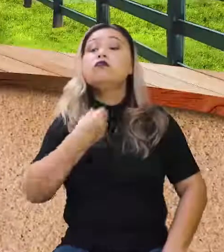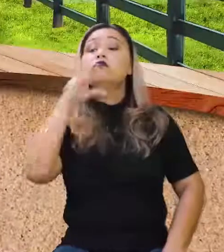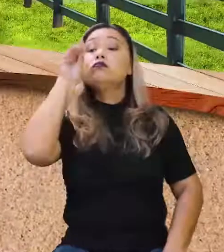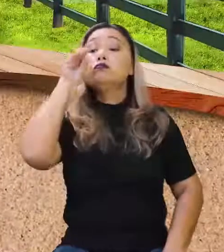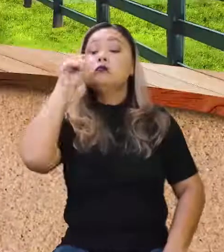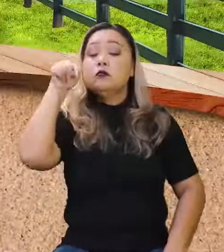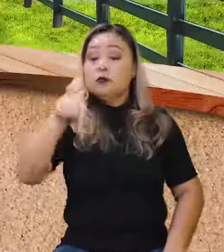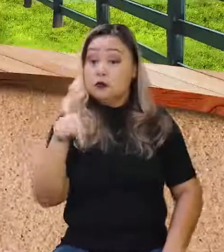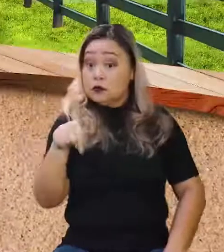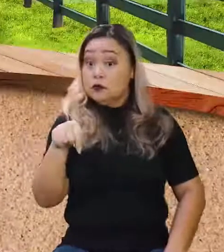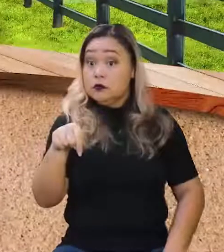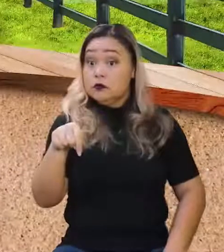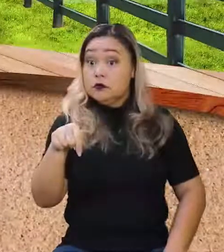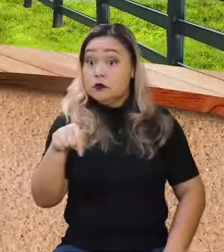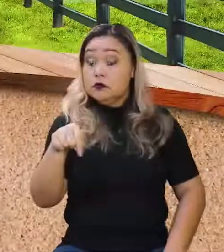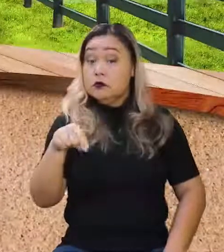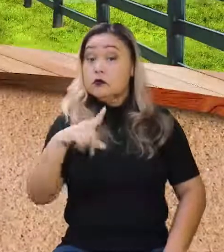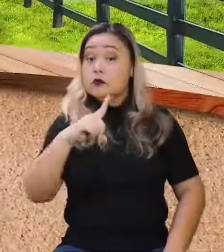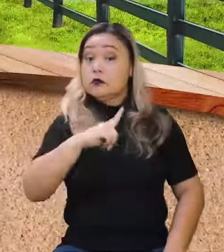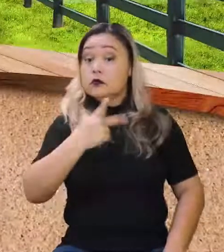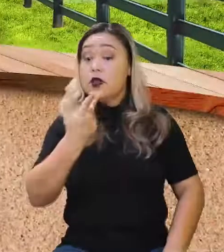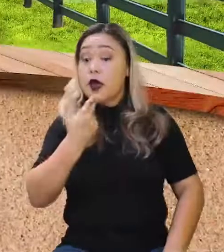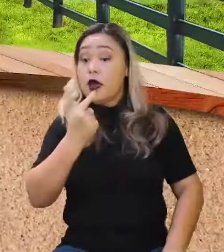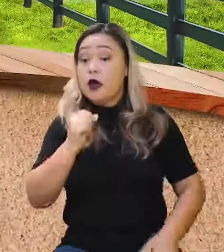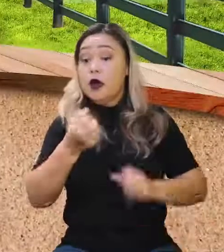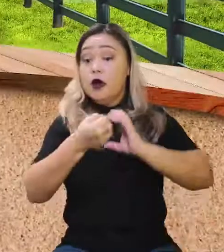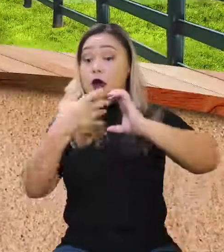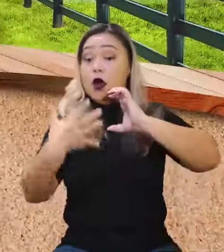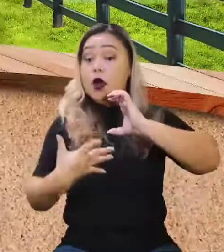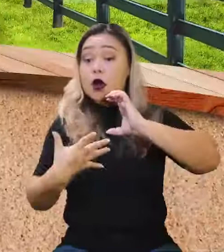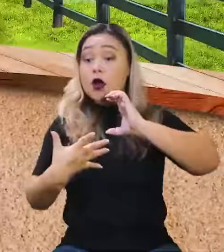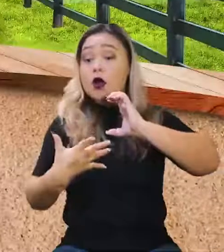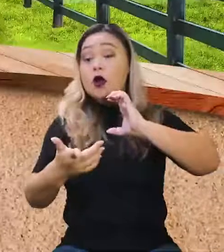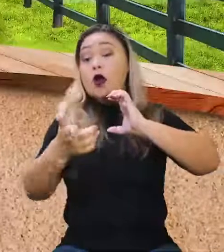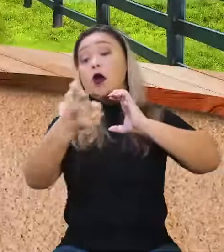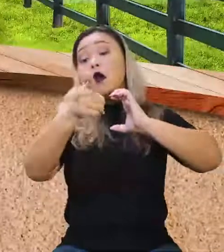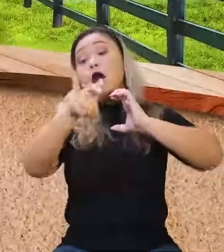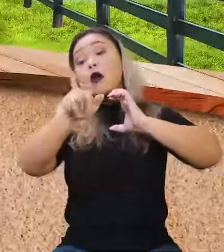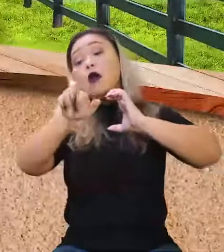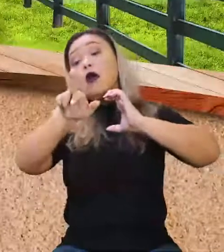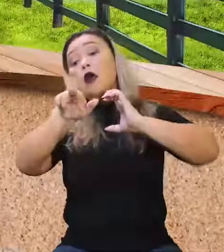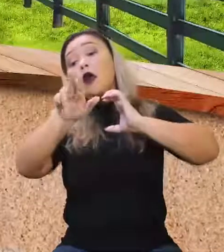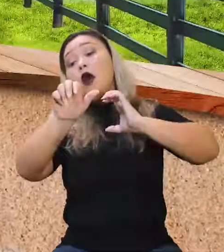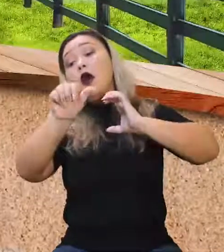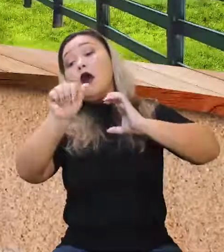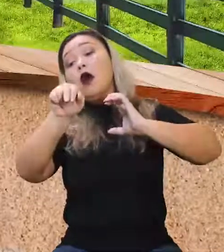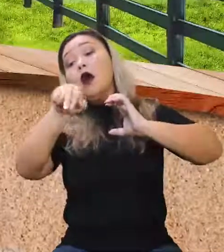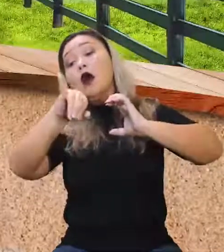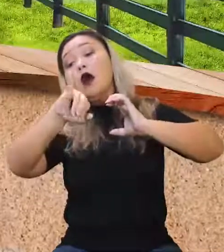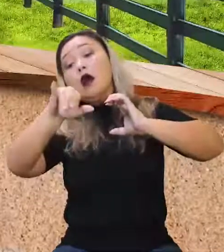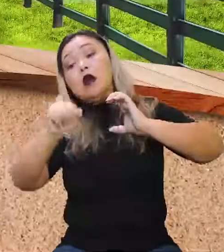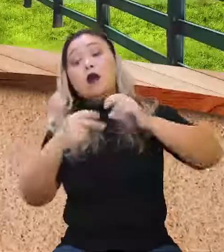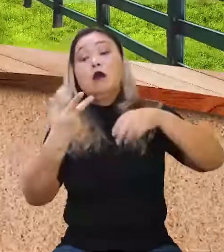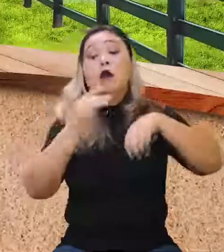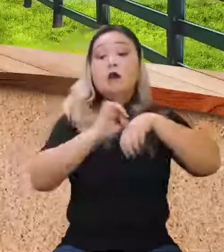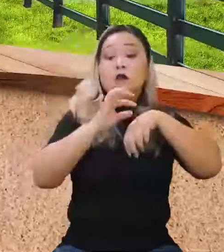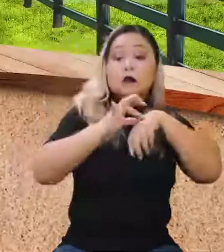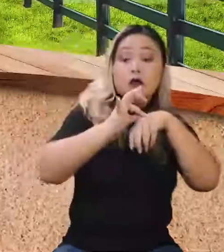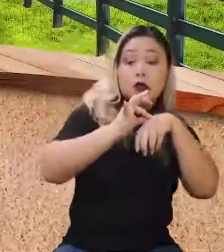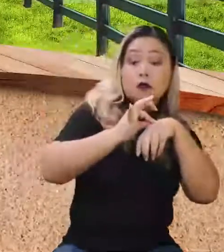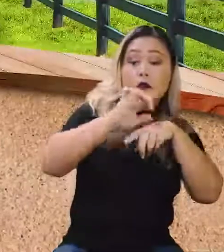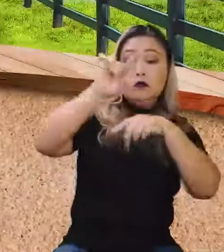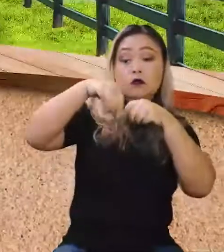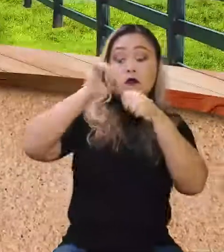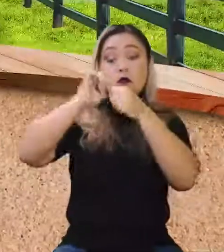avestruz, na produção de avestruz, nós chamamos a característica também de granja. Então, pode ser voltado para corte, pode